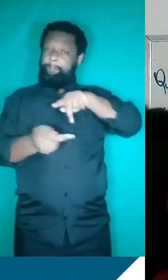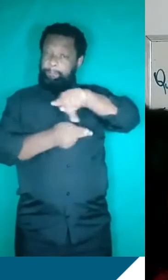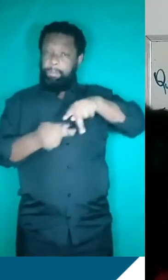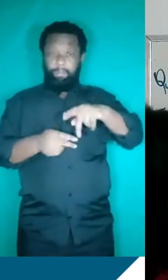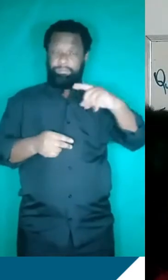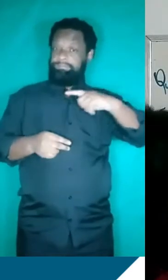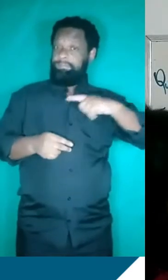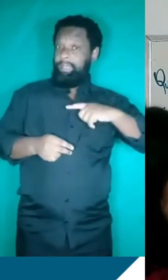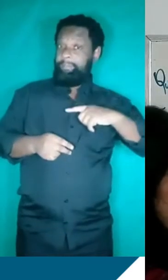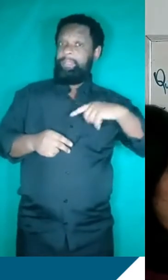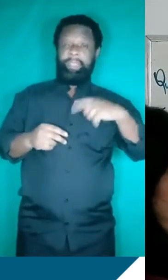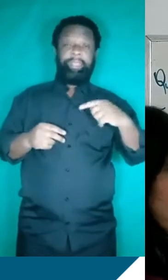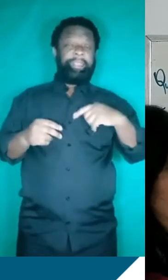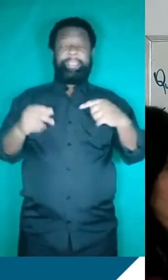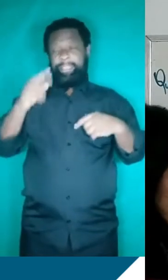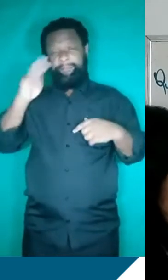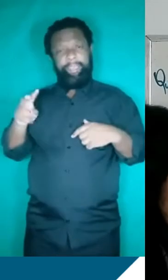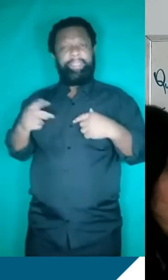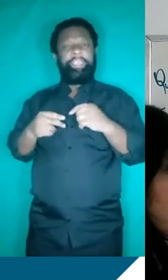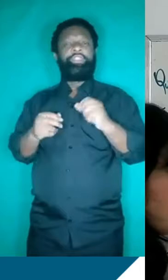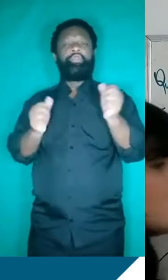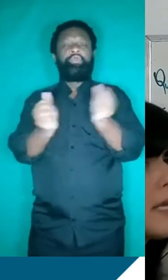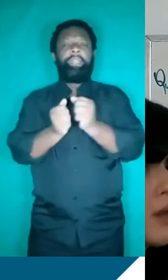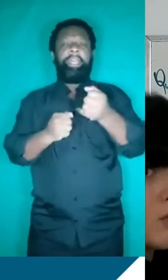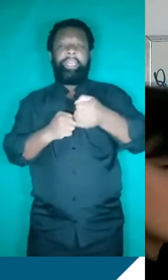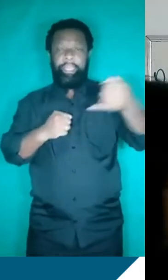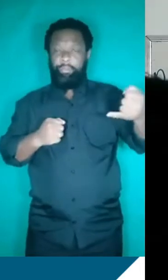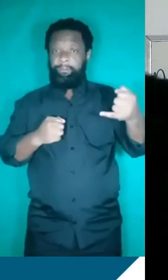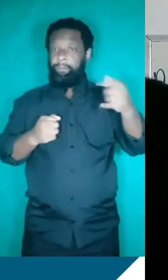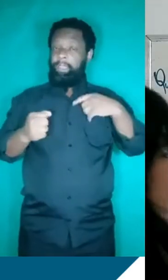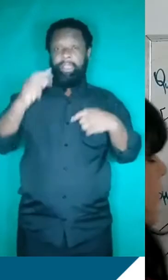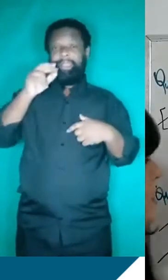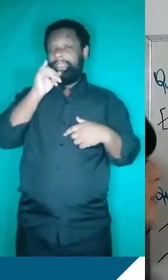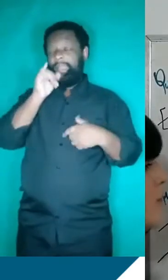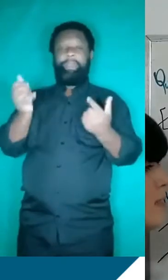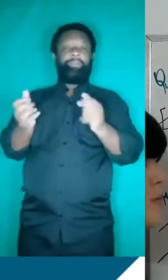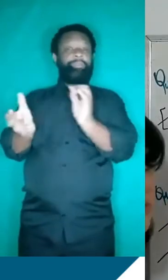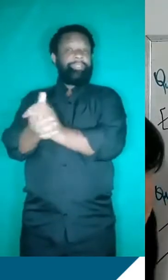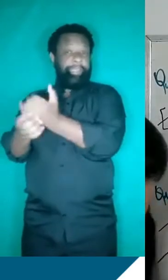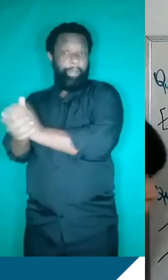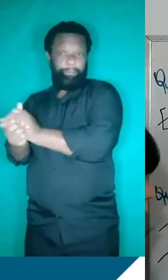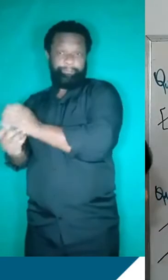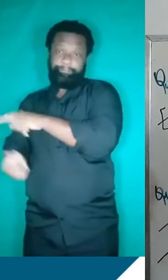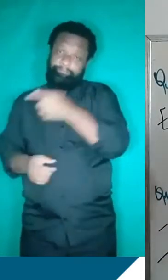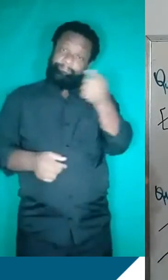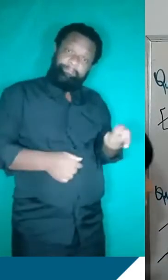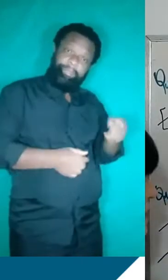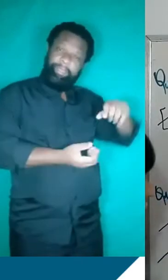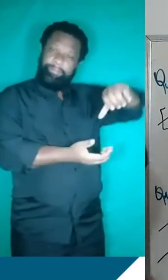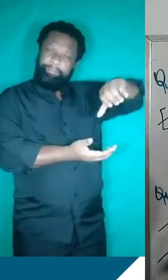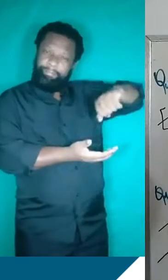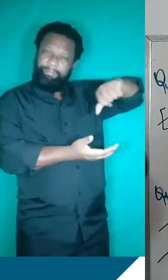bem polarizada, né? Uma parte bem polar com a presença de íons. E esse daqui, por exemplo, é um exemplo de um sabão.